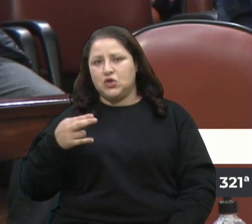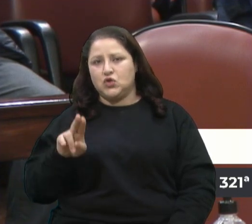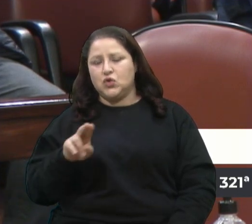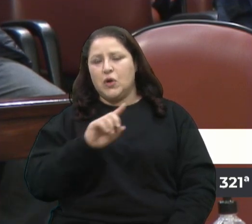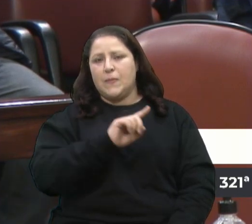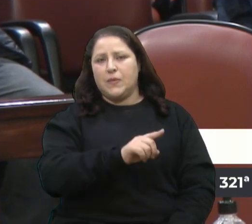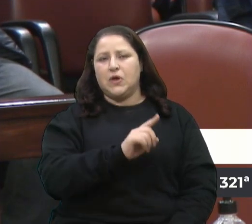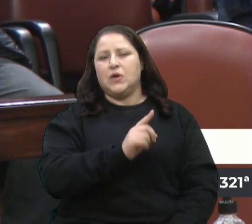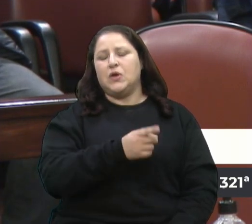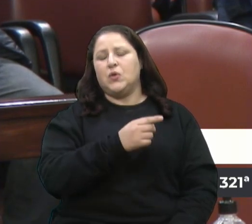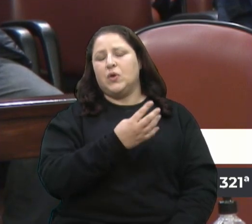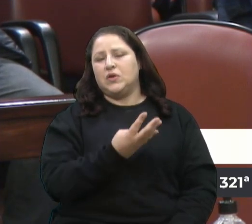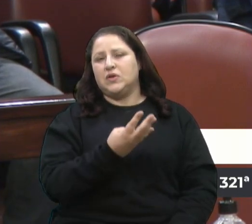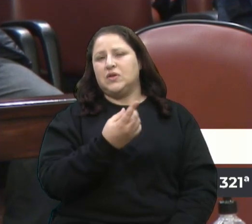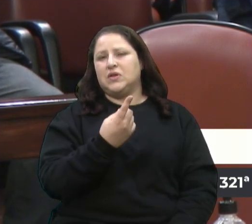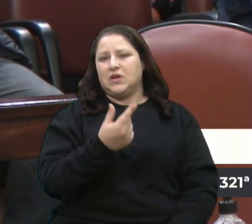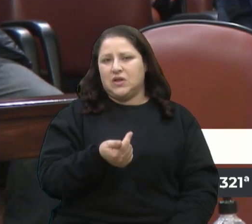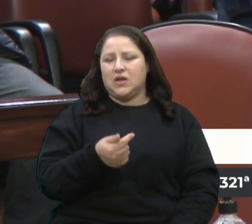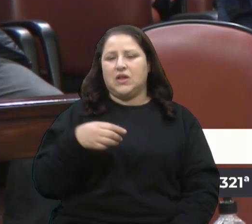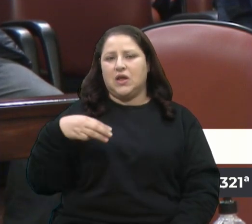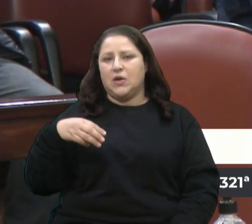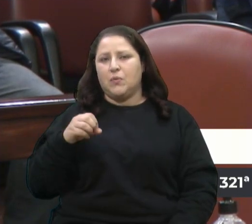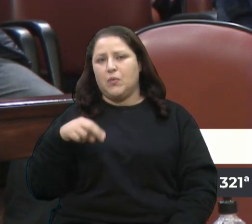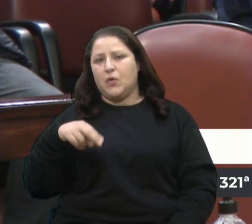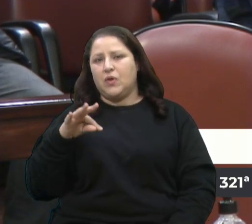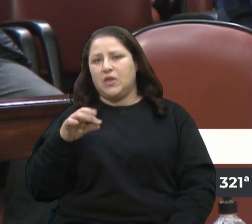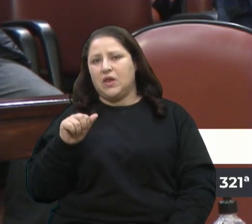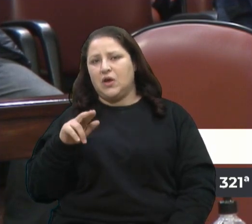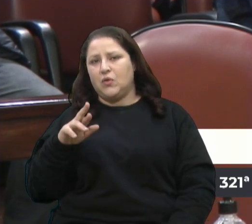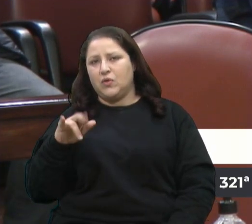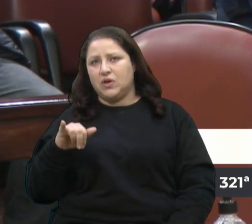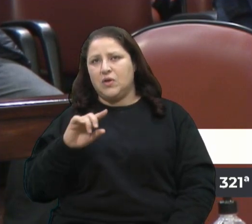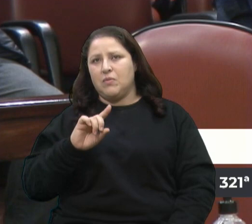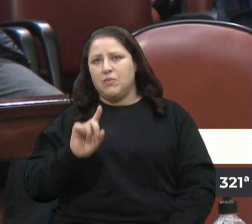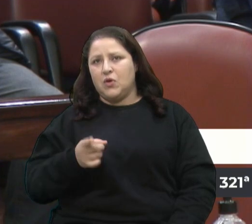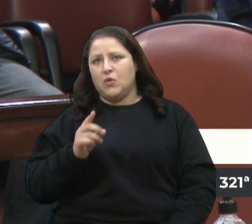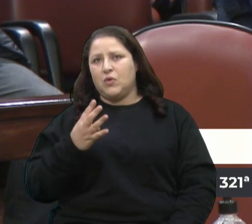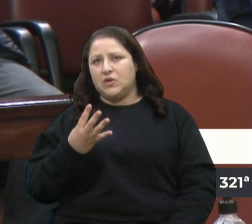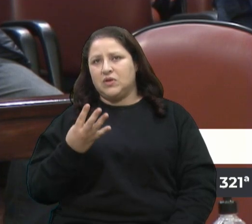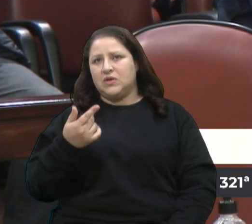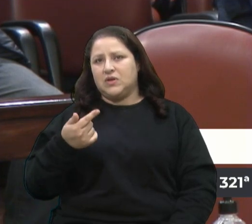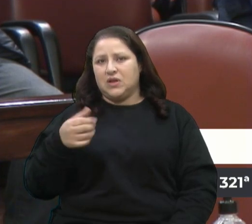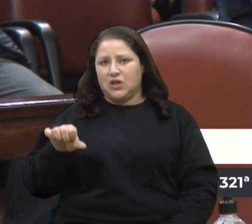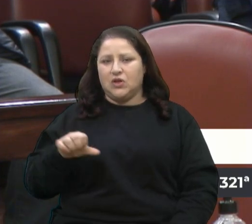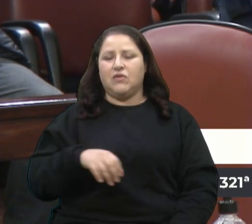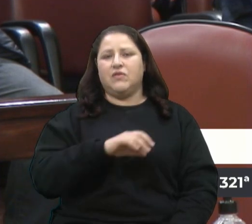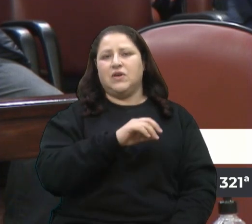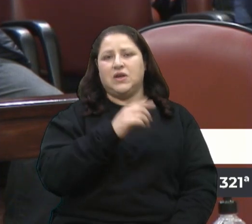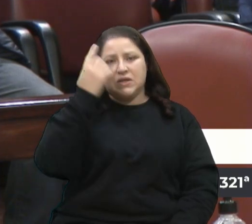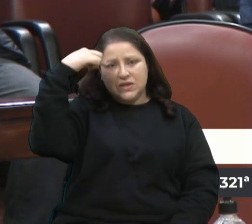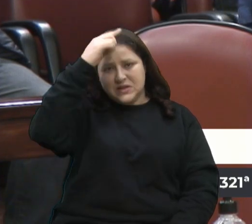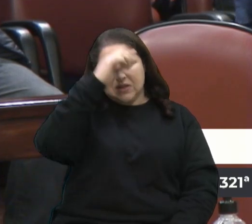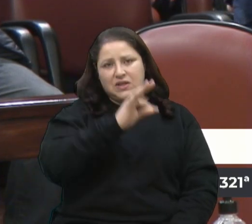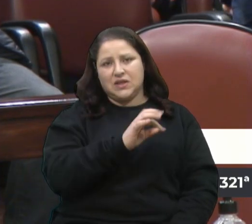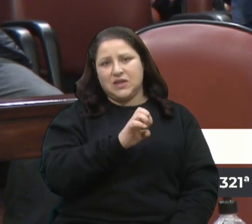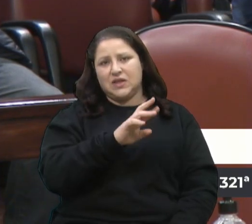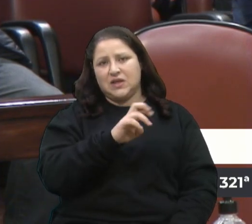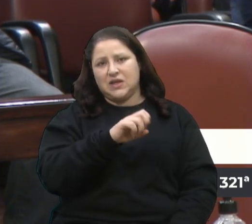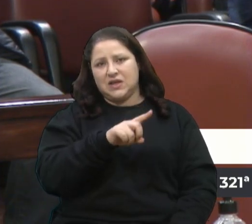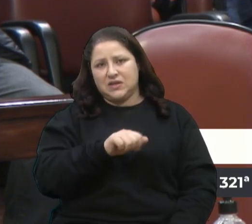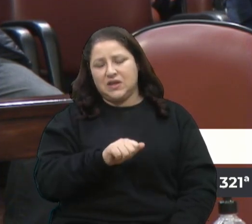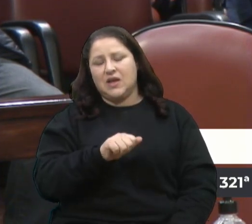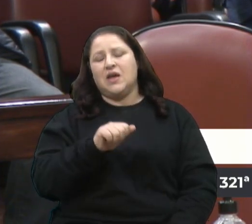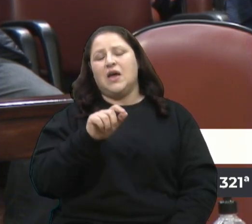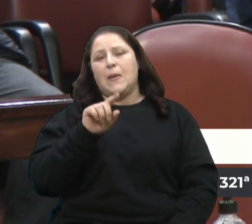1.417. Montauri, 1.499. Santa Teresa, 1.505. Somando esses